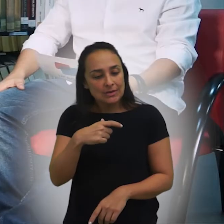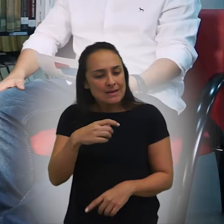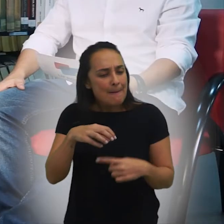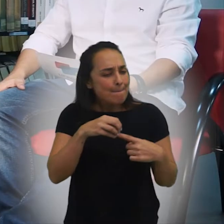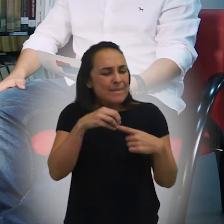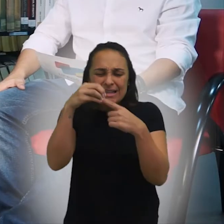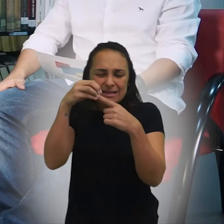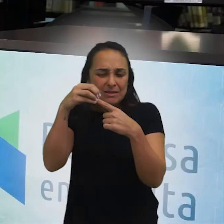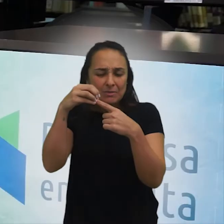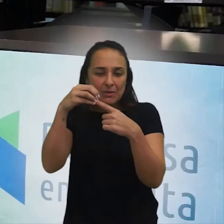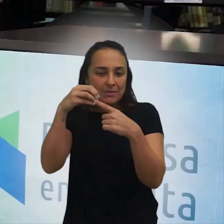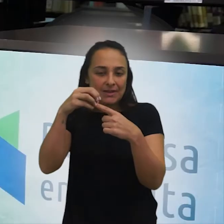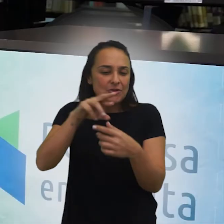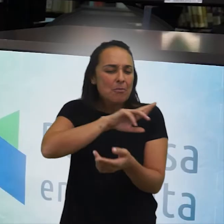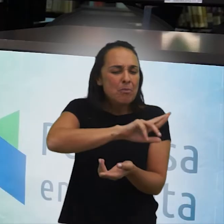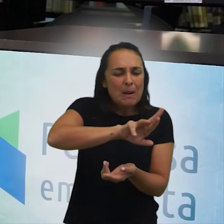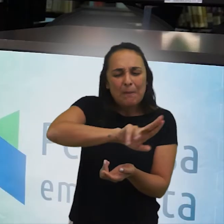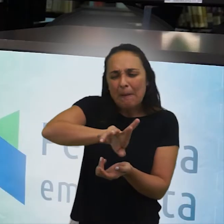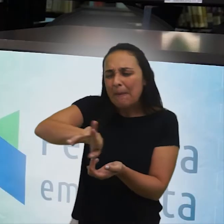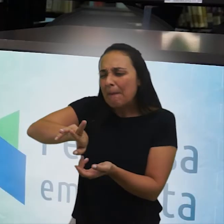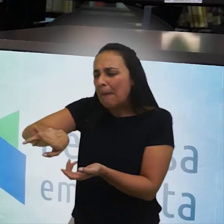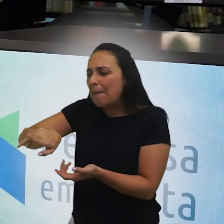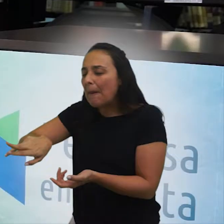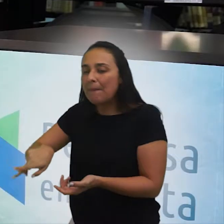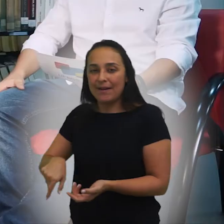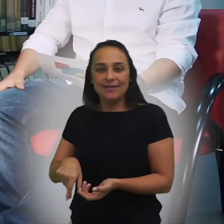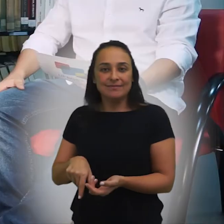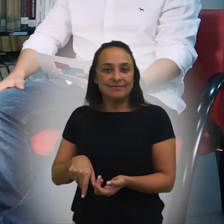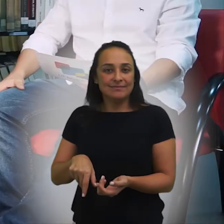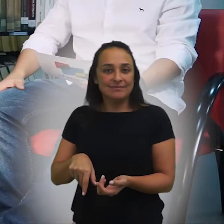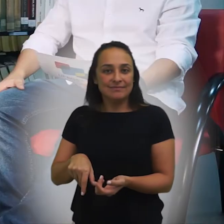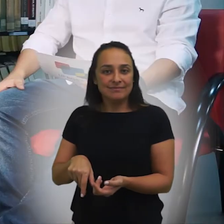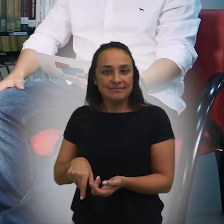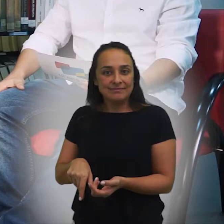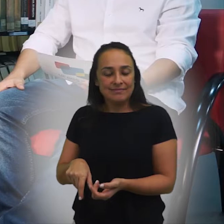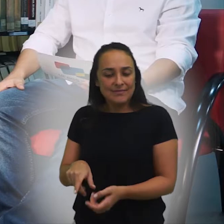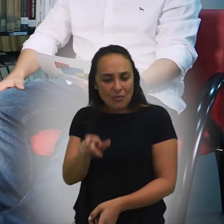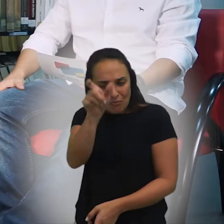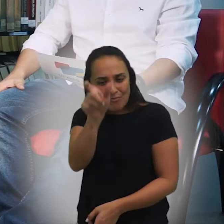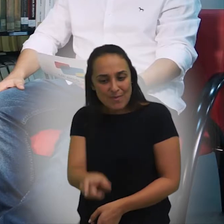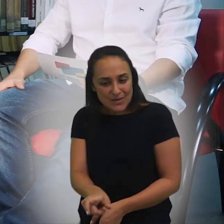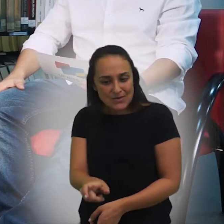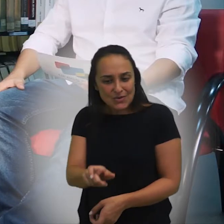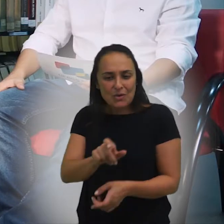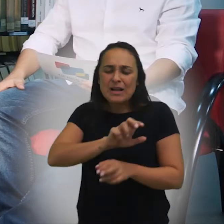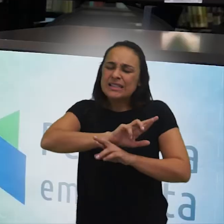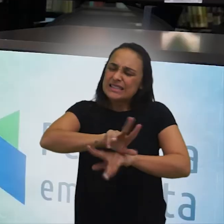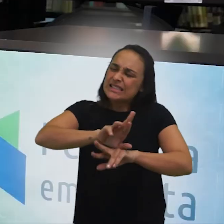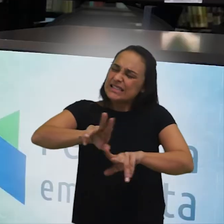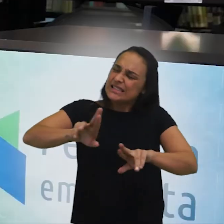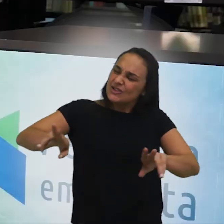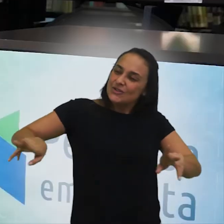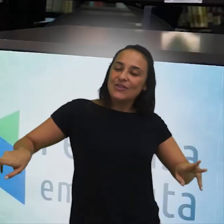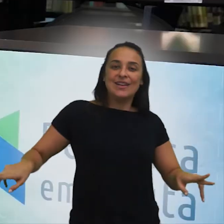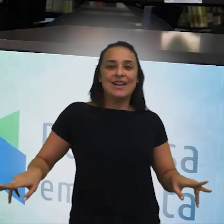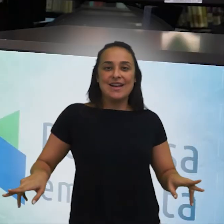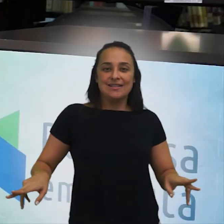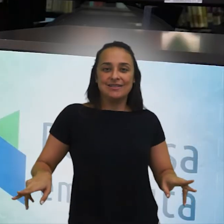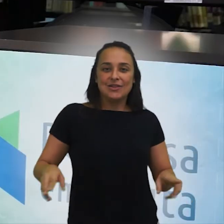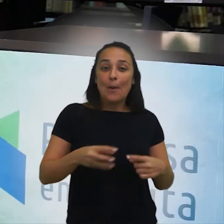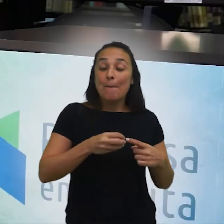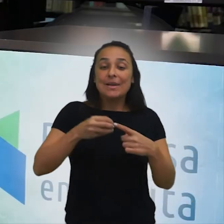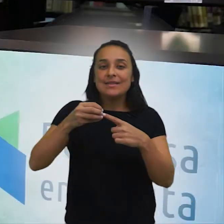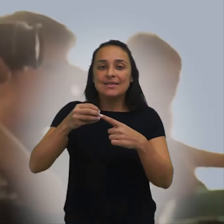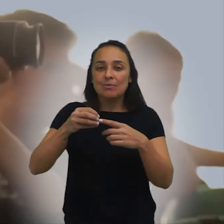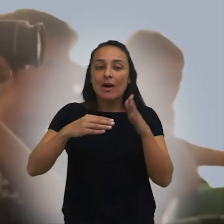da contemporaneidade, ou seja, ao mesmo tempo que nós temos um artista que pode trabalhar com terras, com matérias orgânicas, esse tipo de trabalho, por exemplo, ele